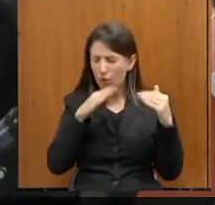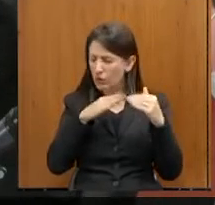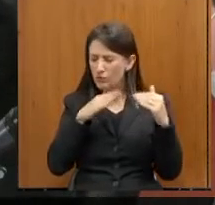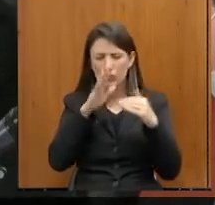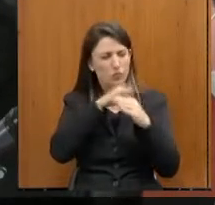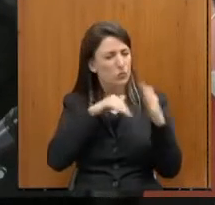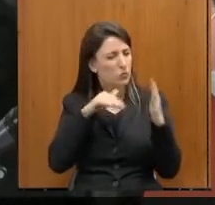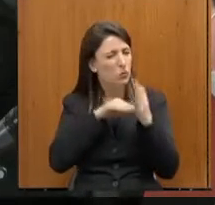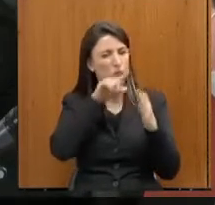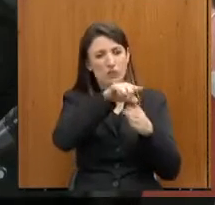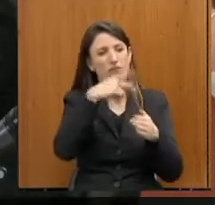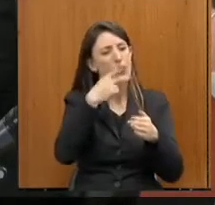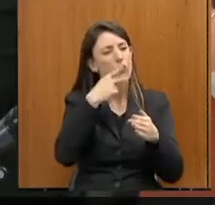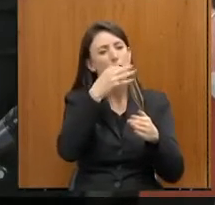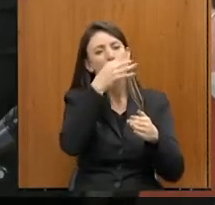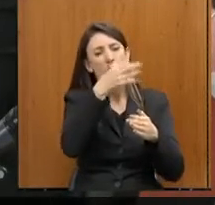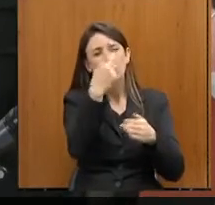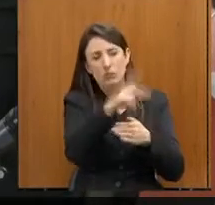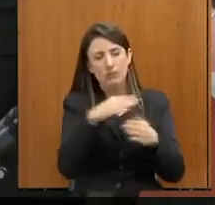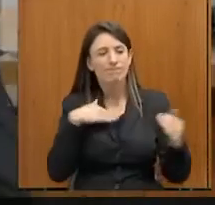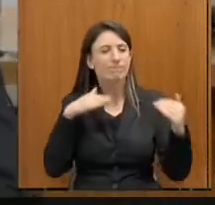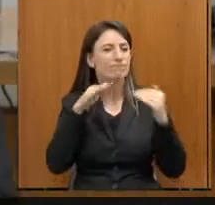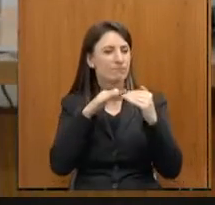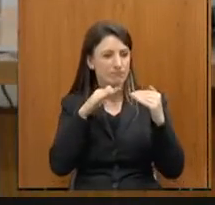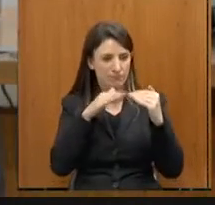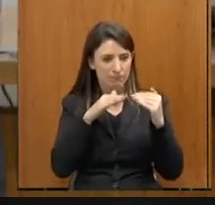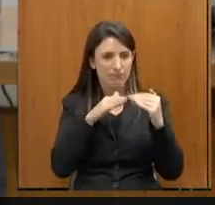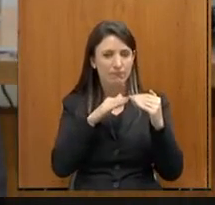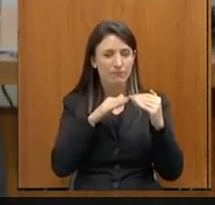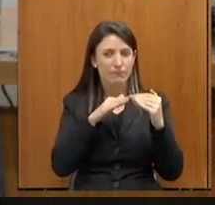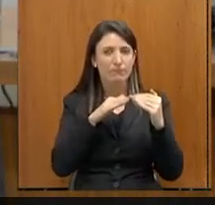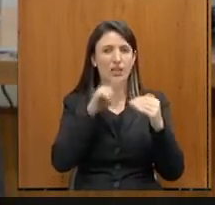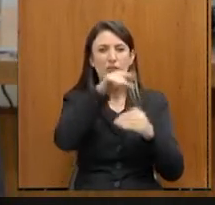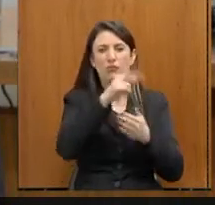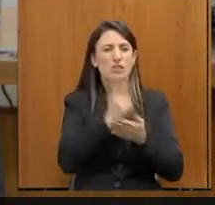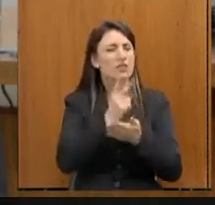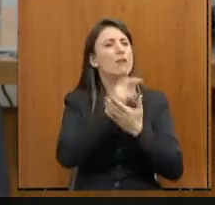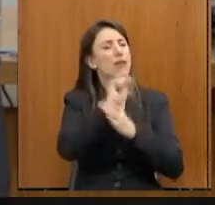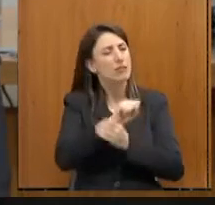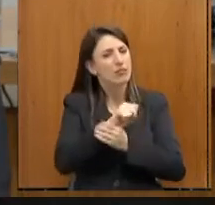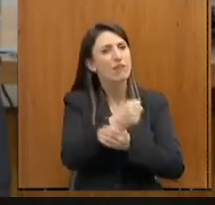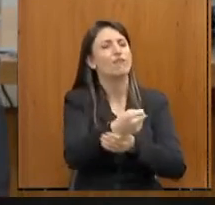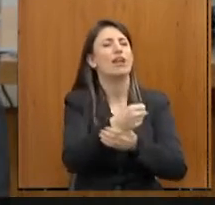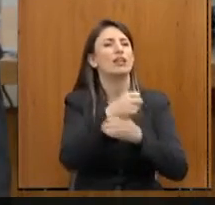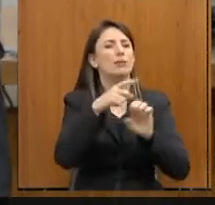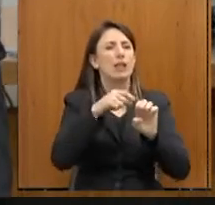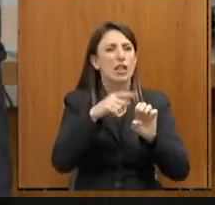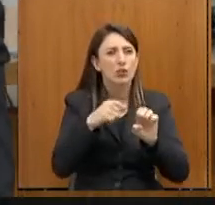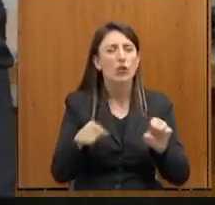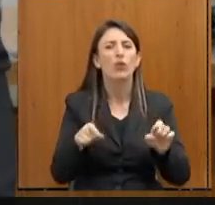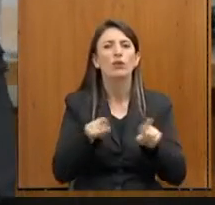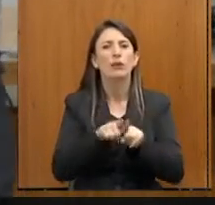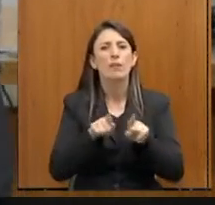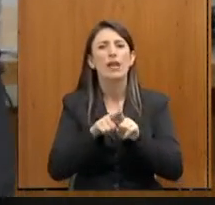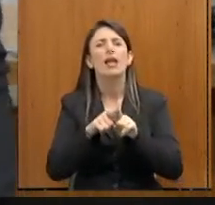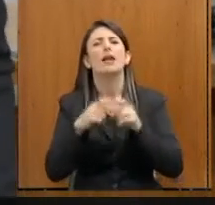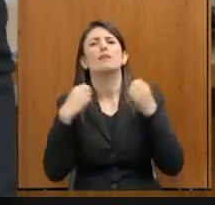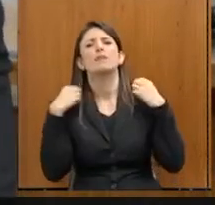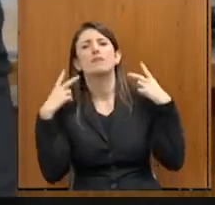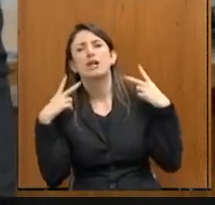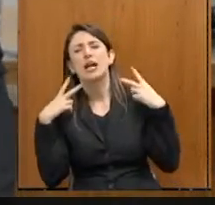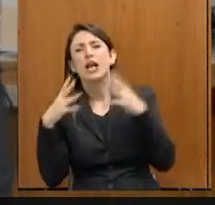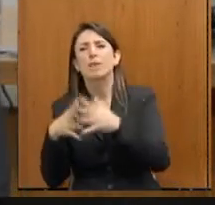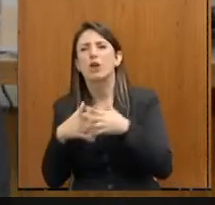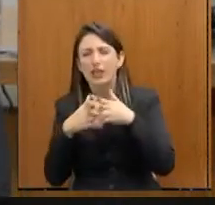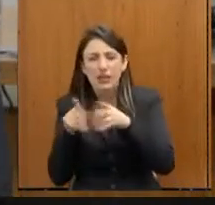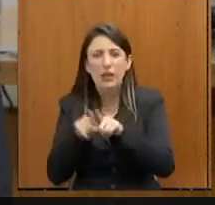concordo plenamente com seu posicionamento e que você tem tido uma postura de defender os empreendedores caminhoneiros lá né do quadrilátero